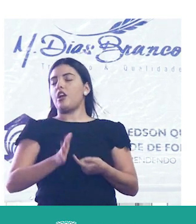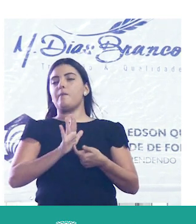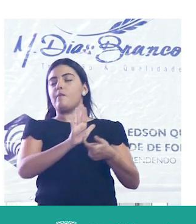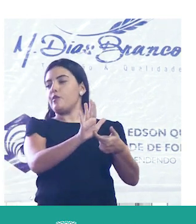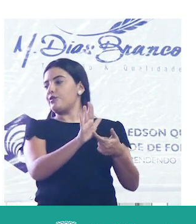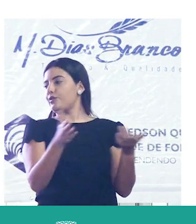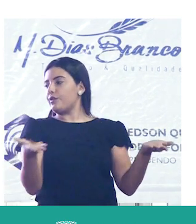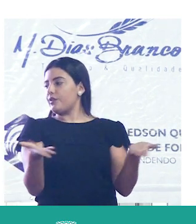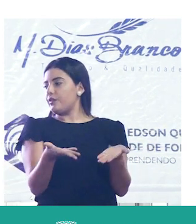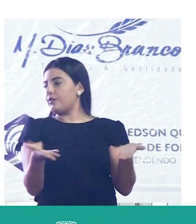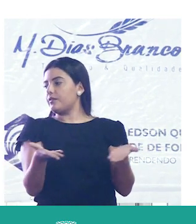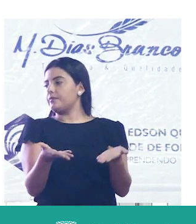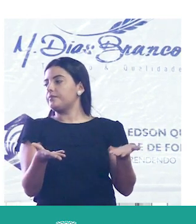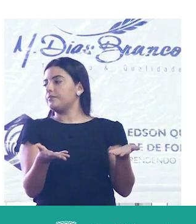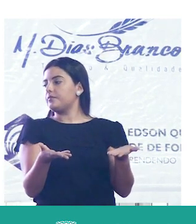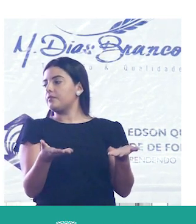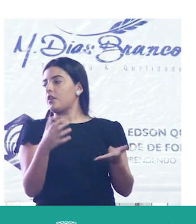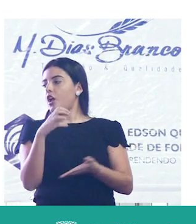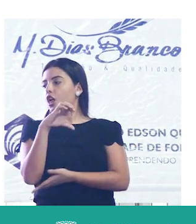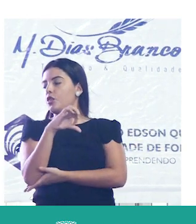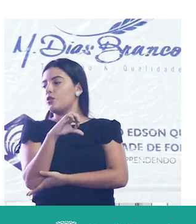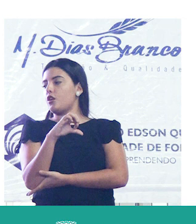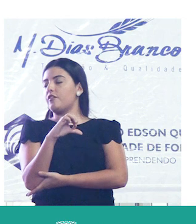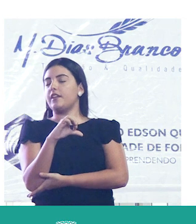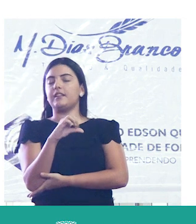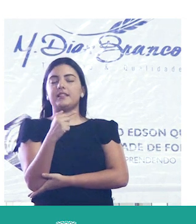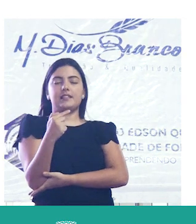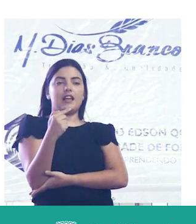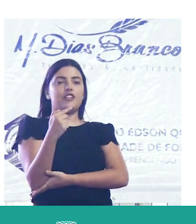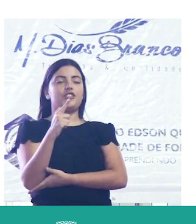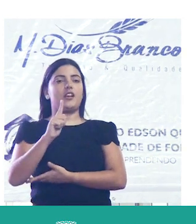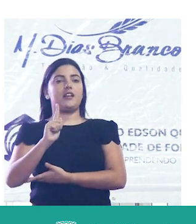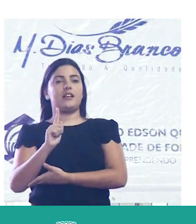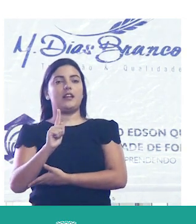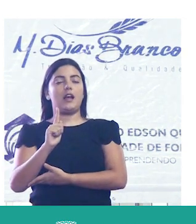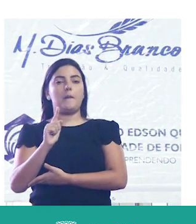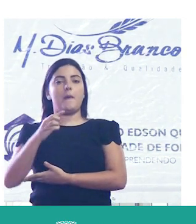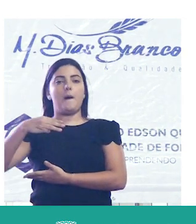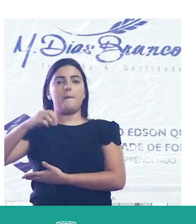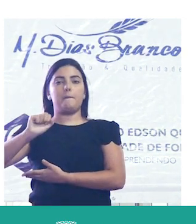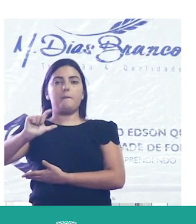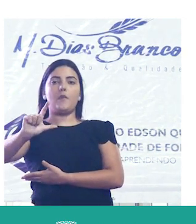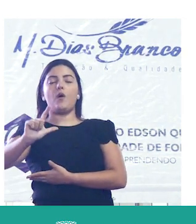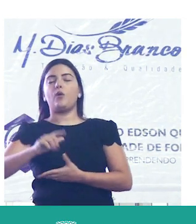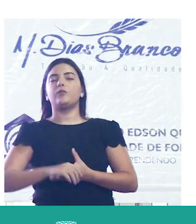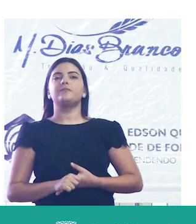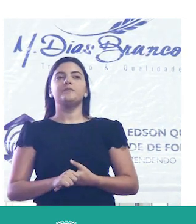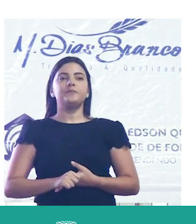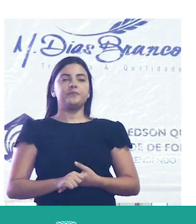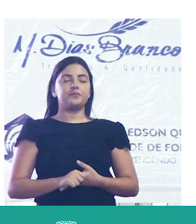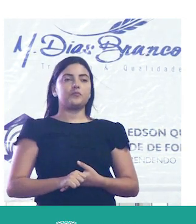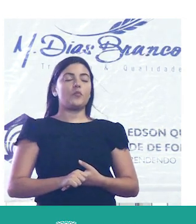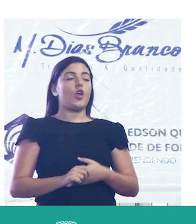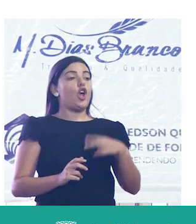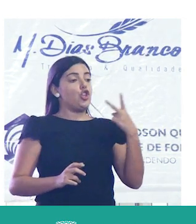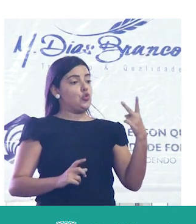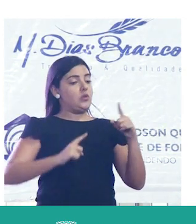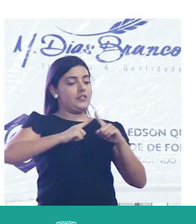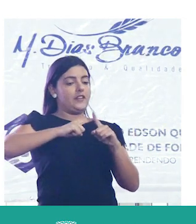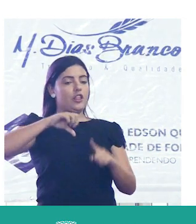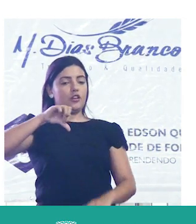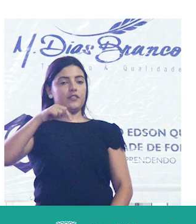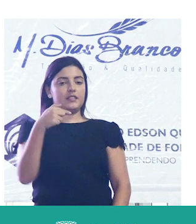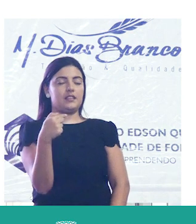Sulfeto de zinco, a massa molar é 97 gramas por mol. Como aqui são 2 mols, fica 2 vezes